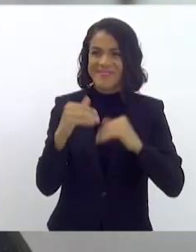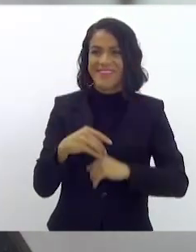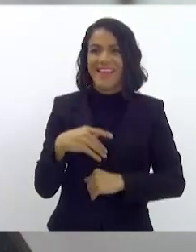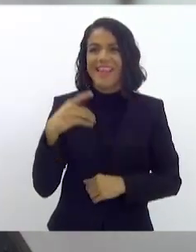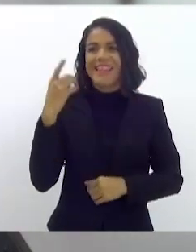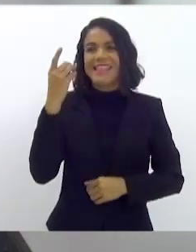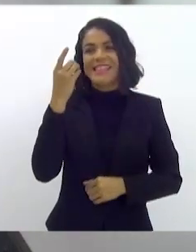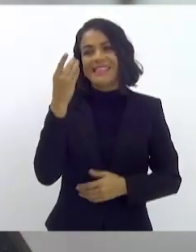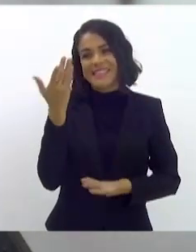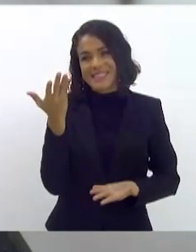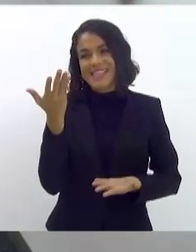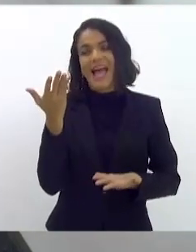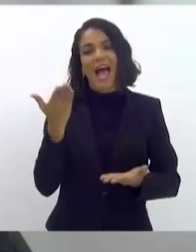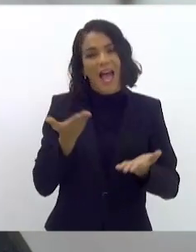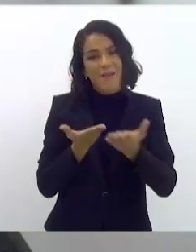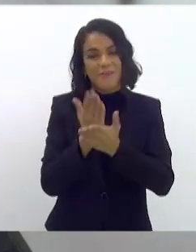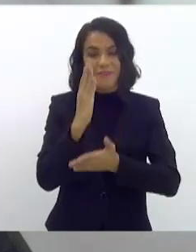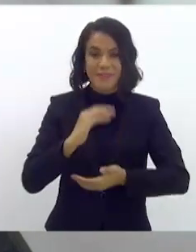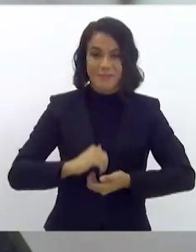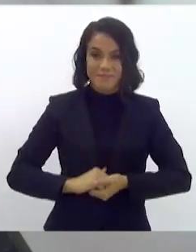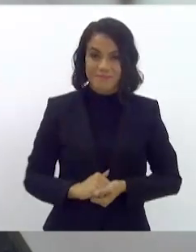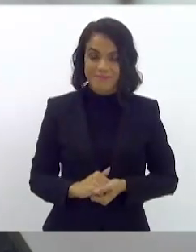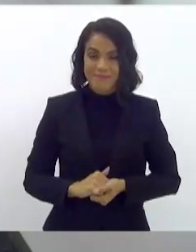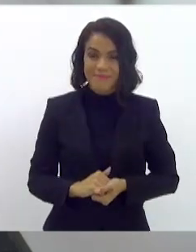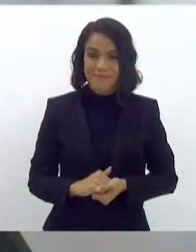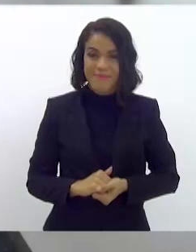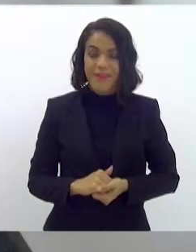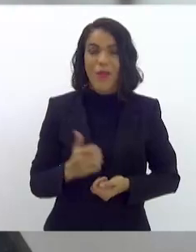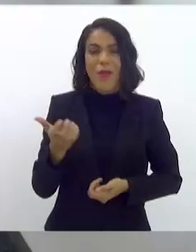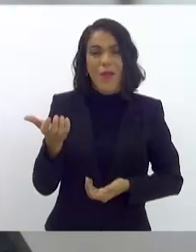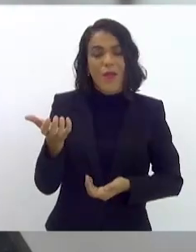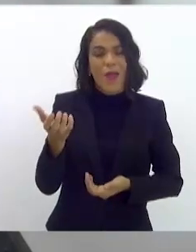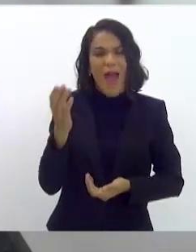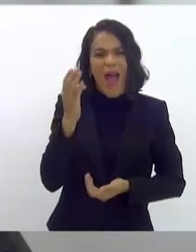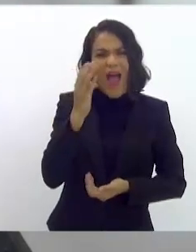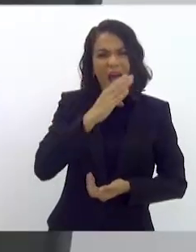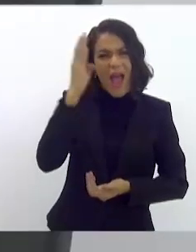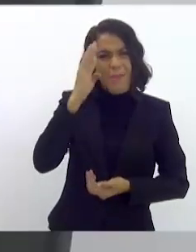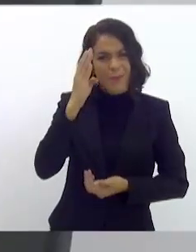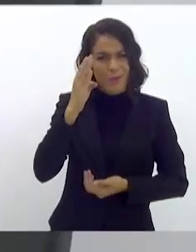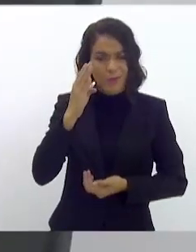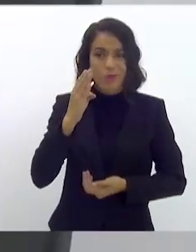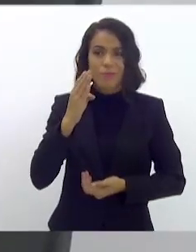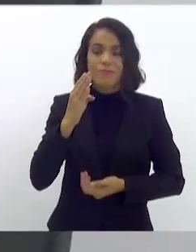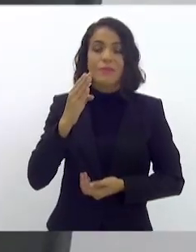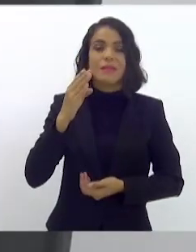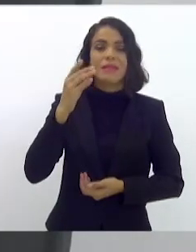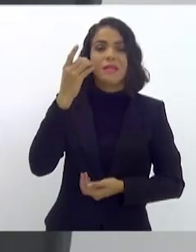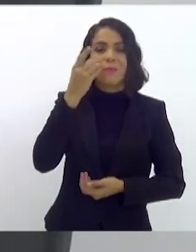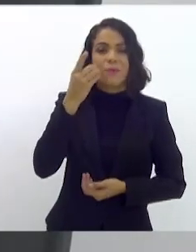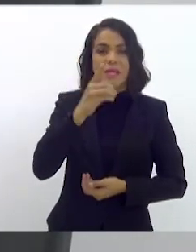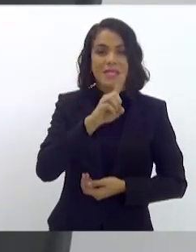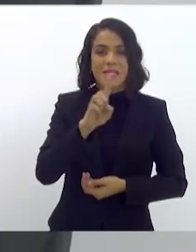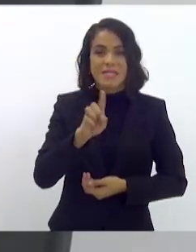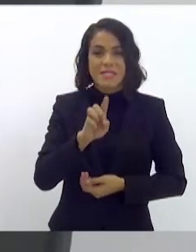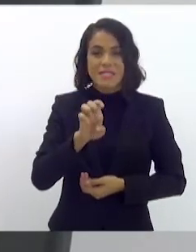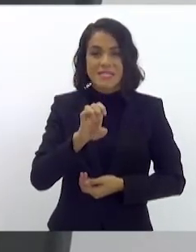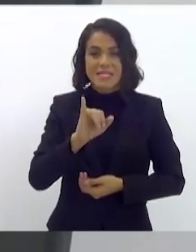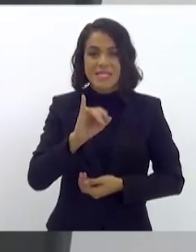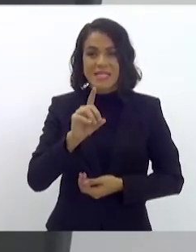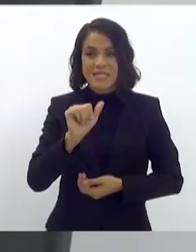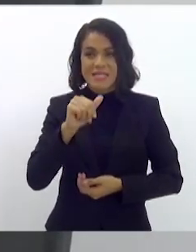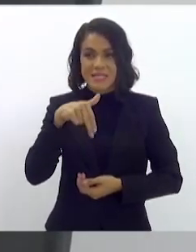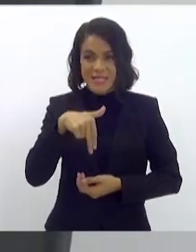Marta Rocha também aprovado. Eu queria, rapidamente, antes de terminar, a deputada Zeidan fez chegar às